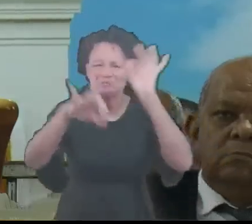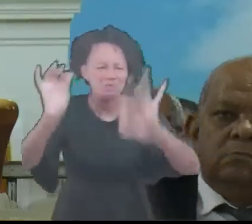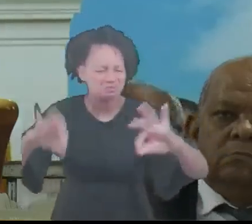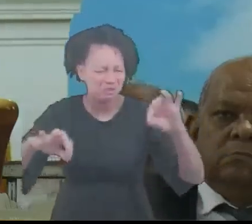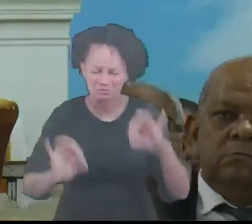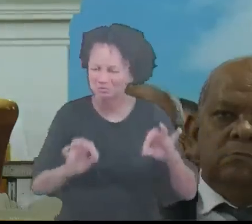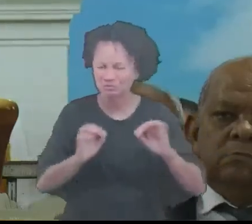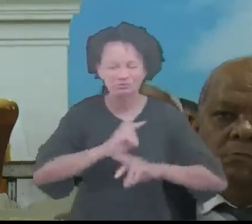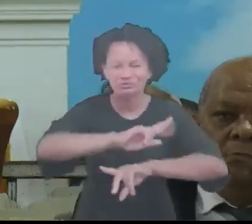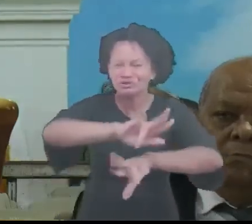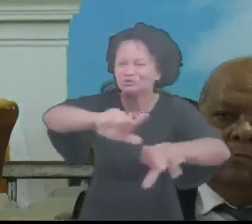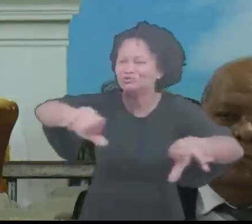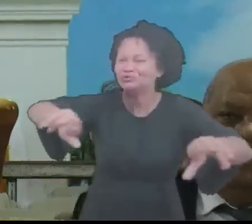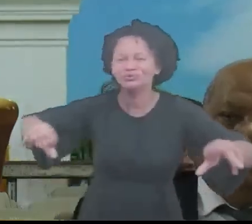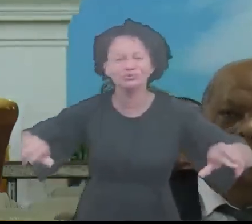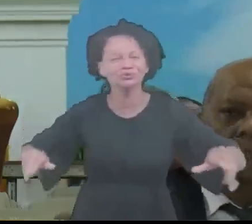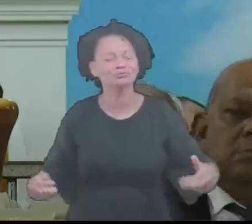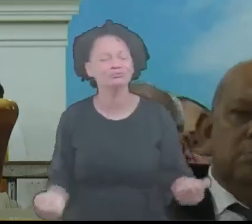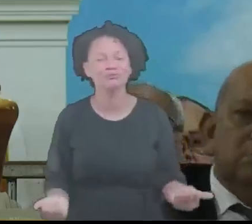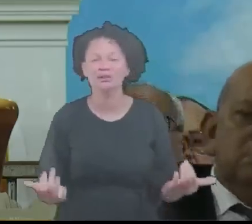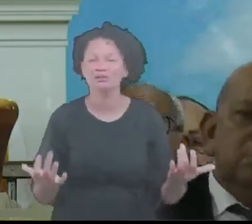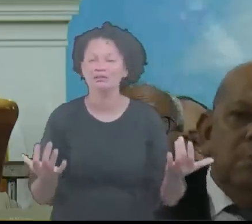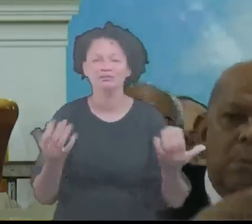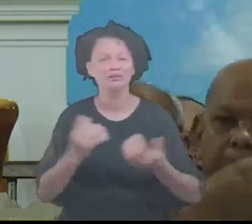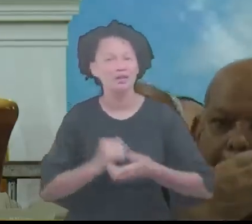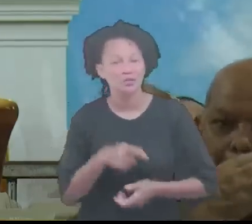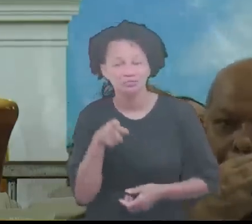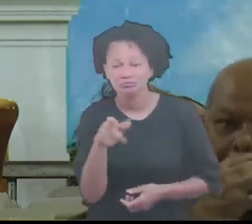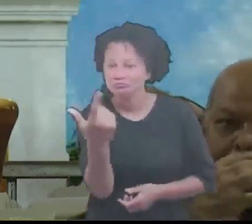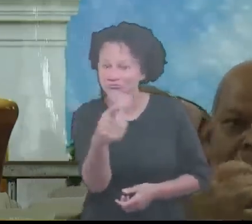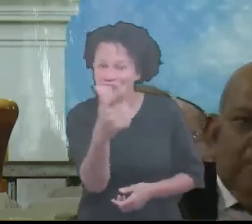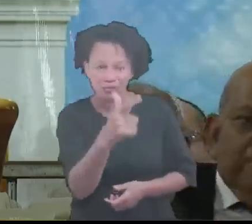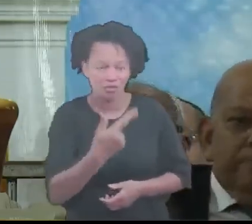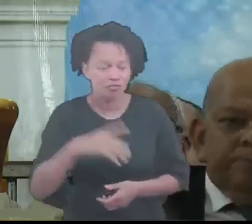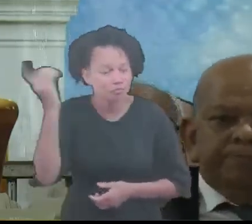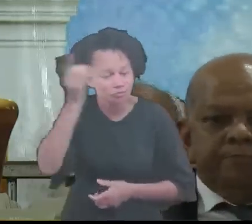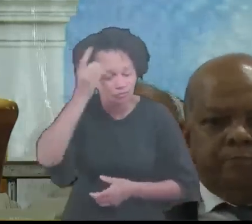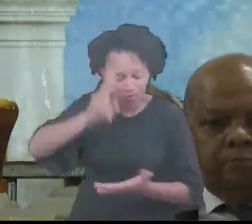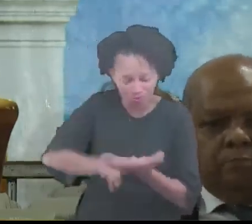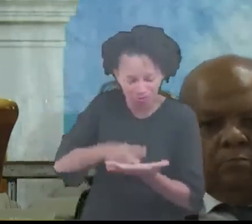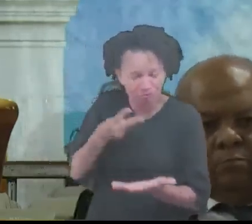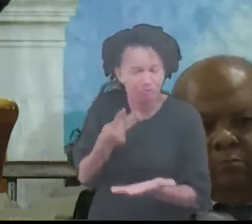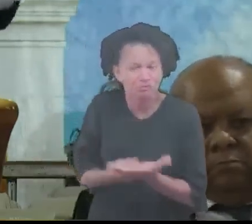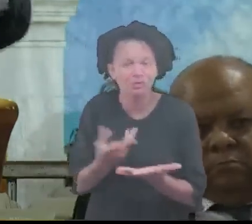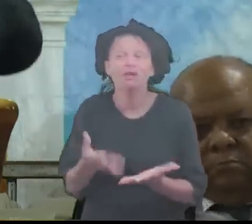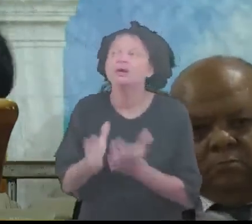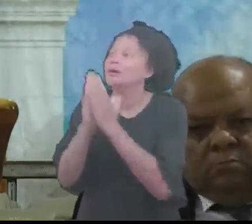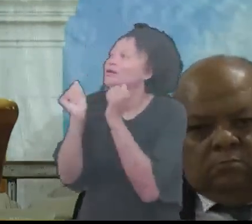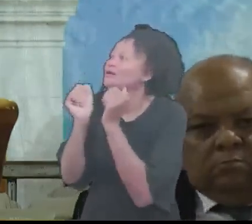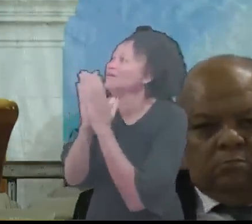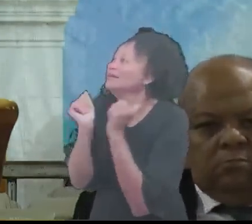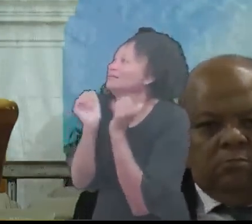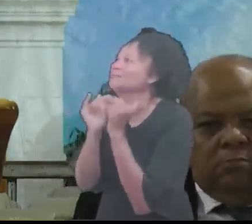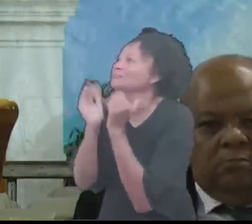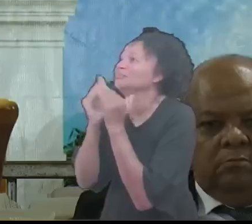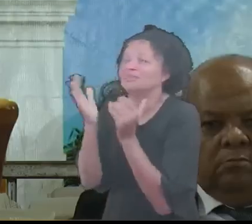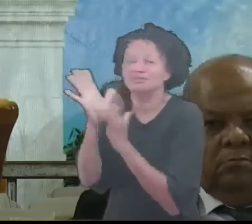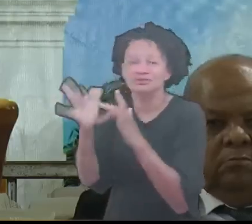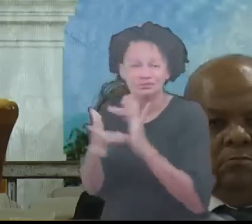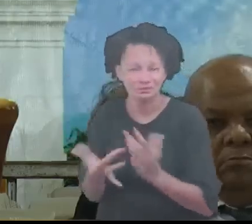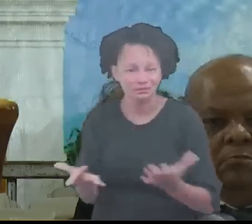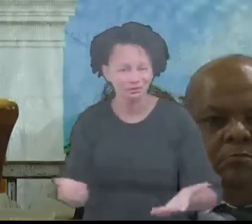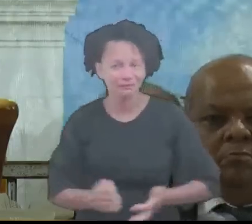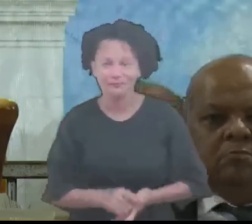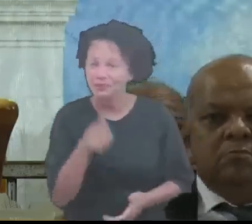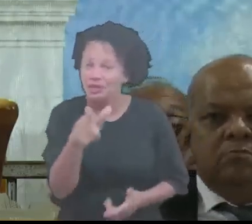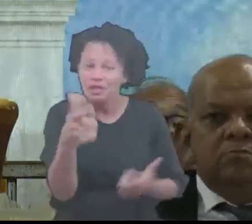de prata. Você que não tem dom de interpretação, peça essa joia a Jesus.